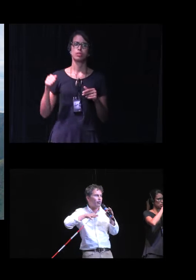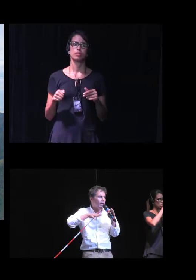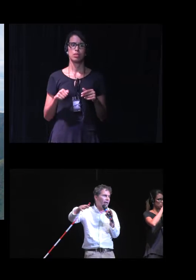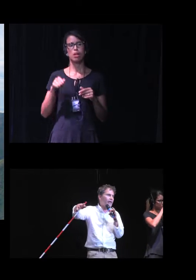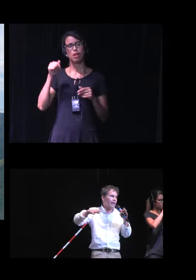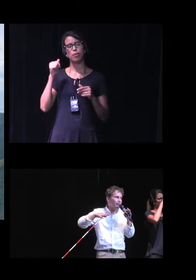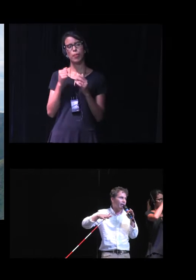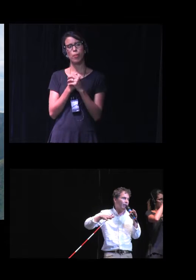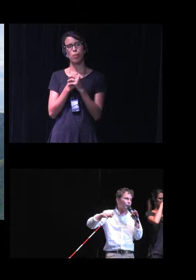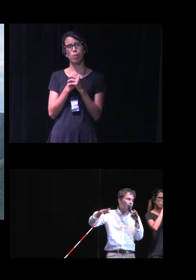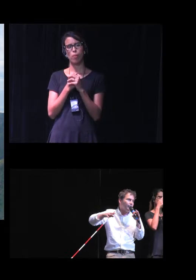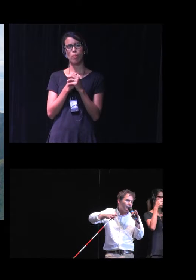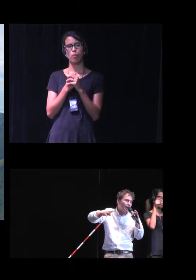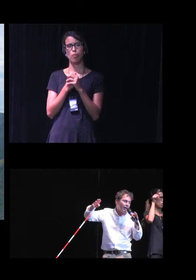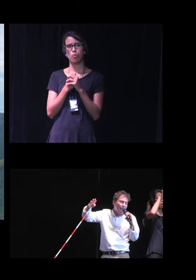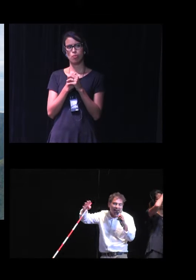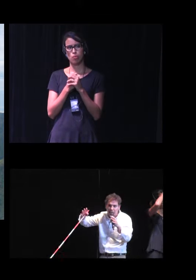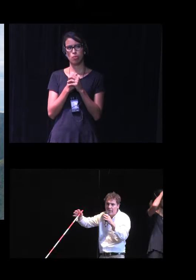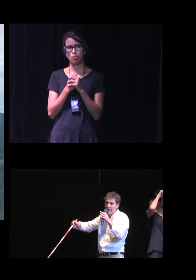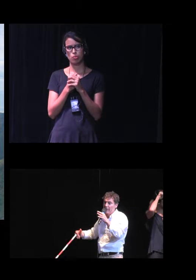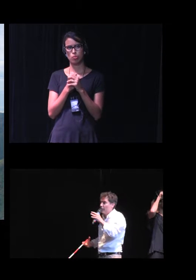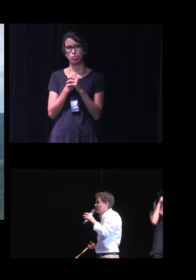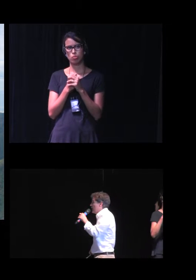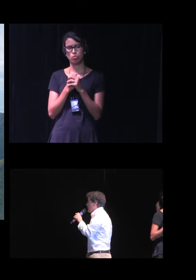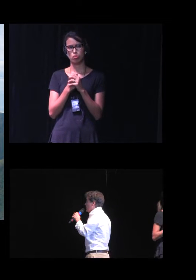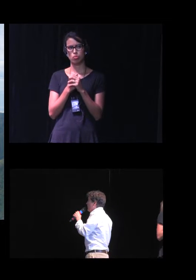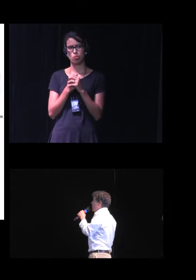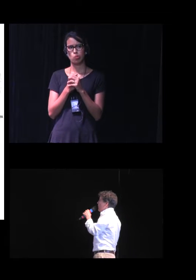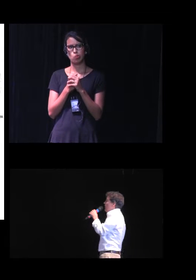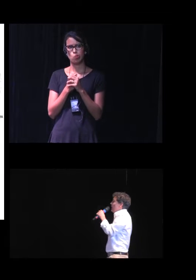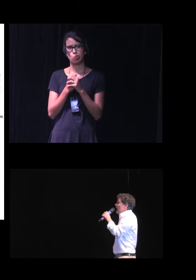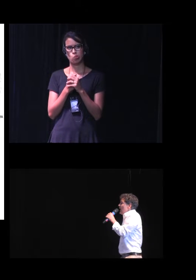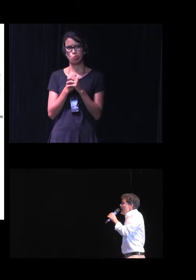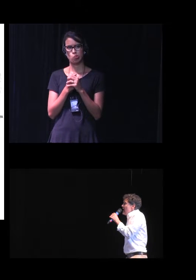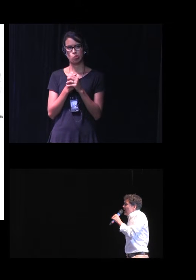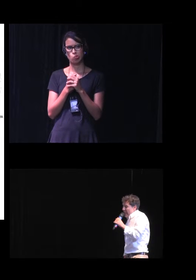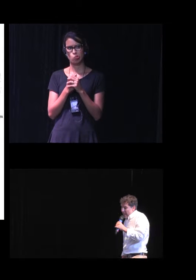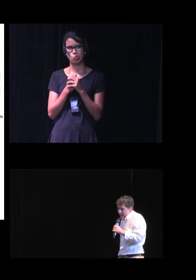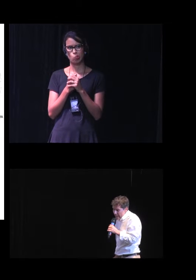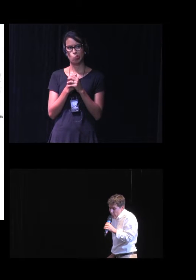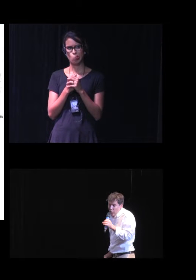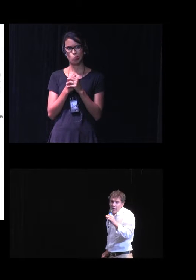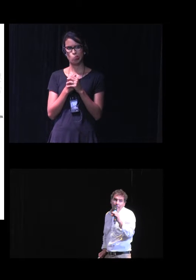O Amazonas deve ser o país ou o território.